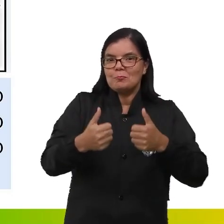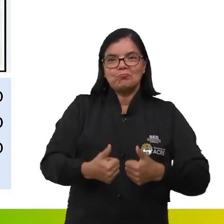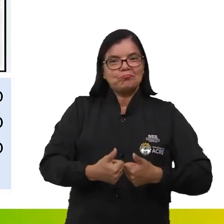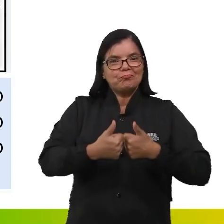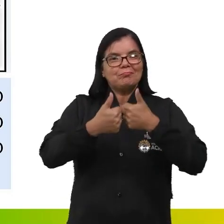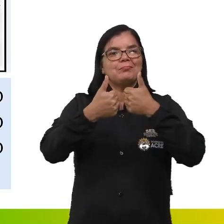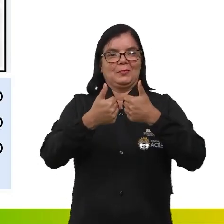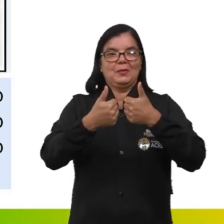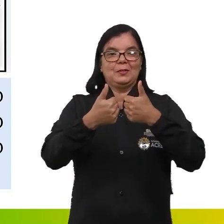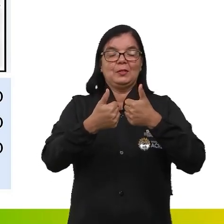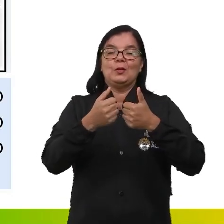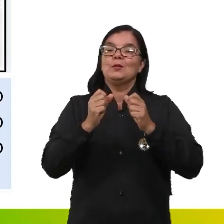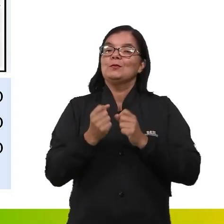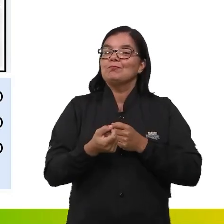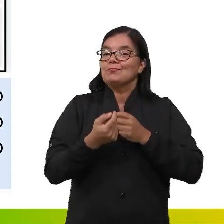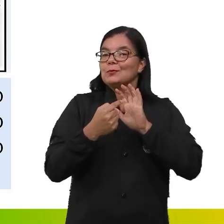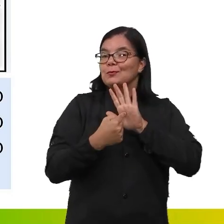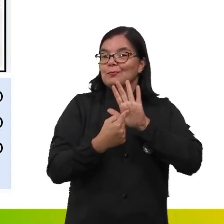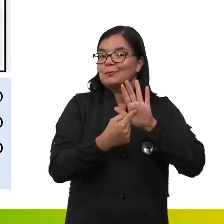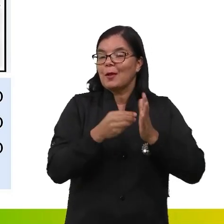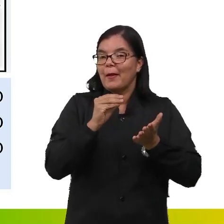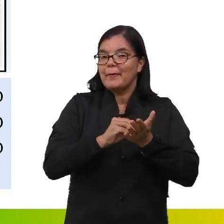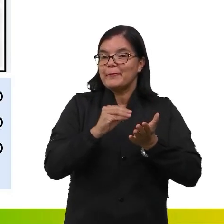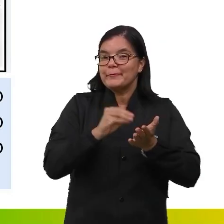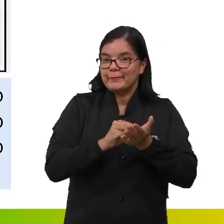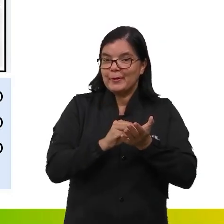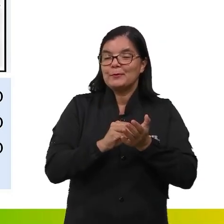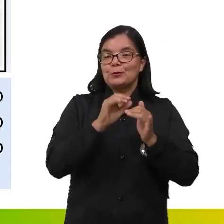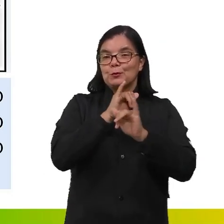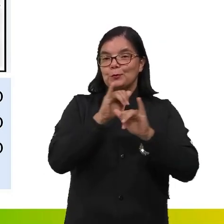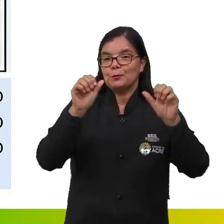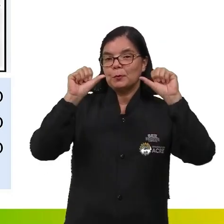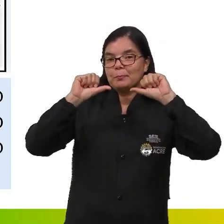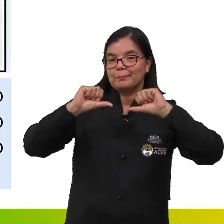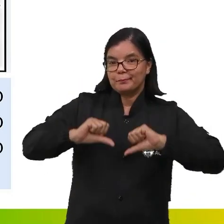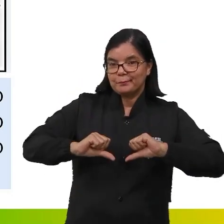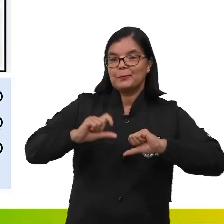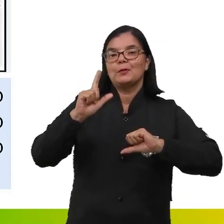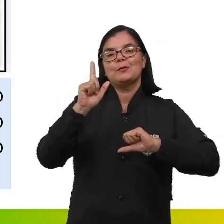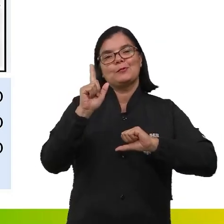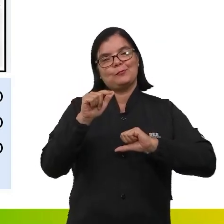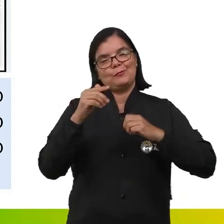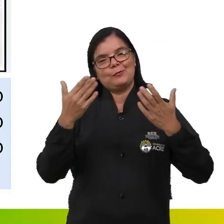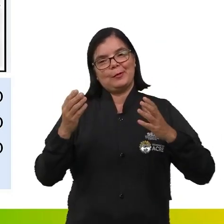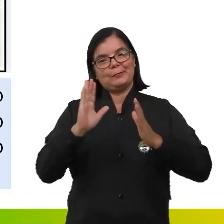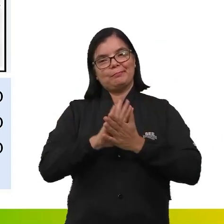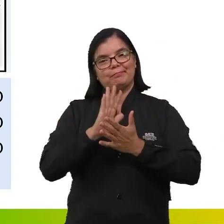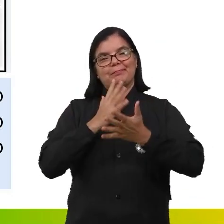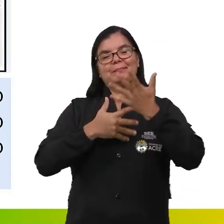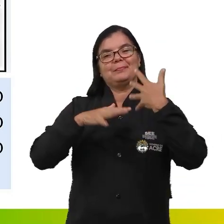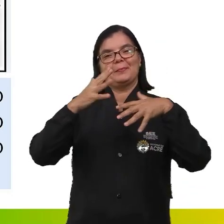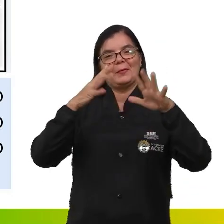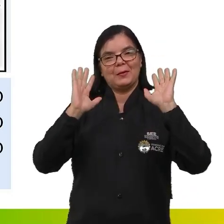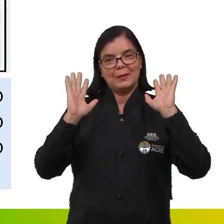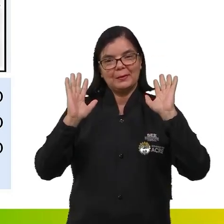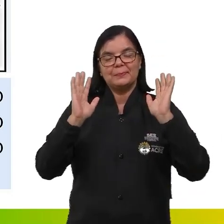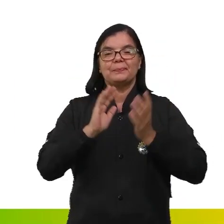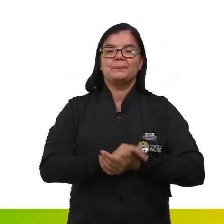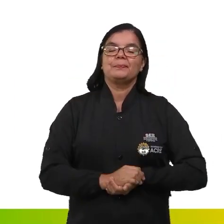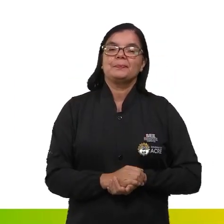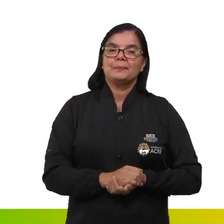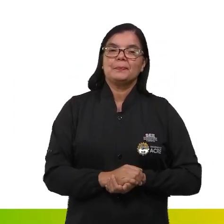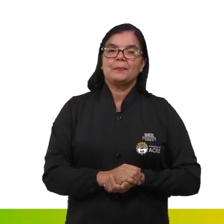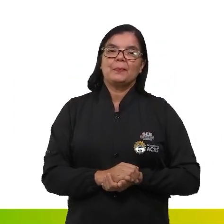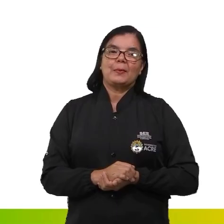algo positivo, sugere a ausência de más notícias. Então, já é um motivo aí para comemorar.